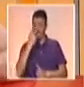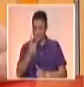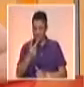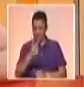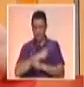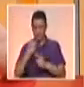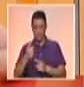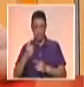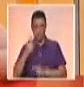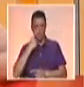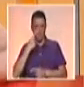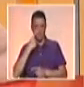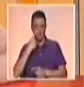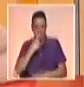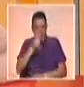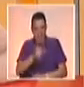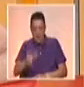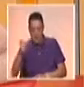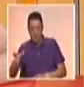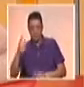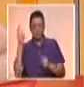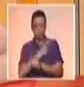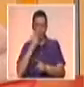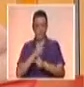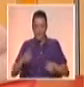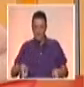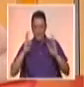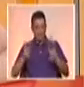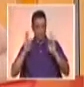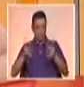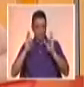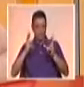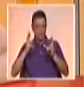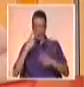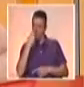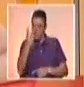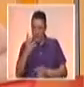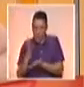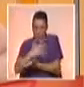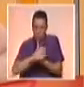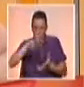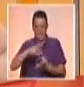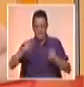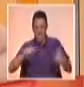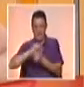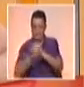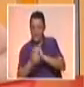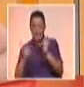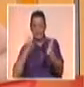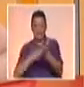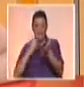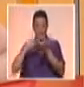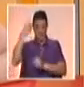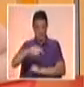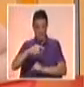mapeamento visual, o reconhecimento global de palavras, etc. Metodologias visuais com recursos materiais adaptados às necessidades que eles